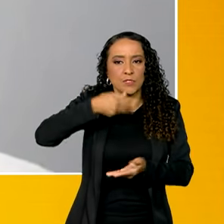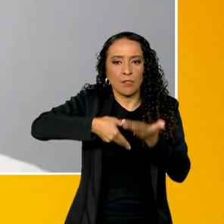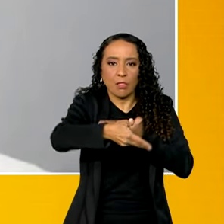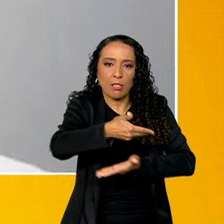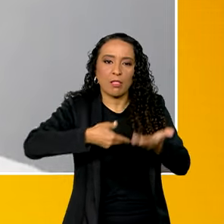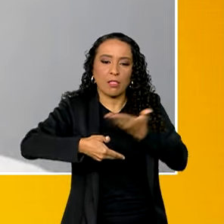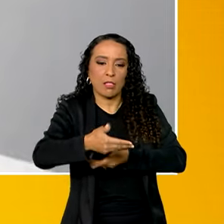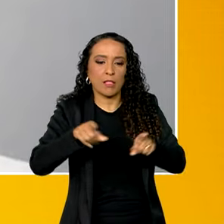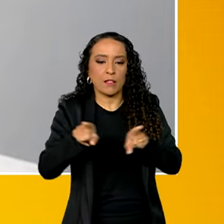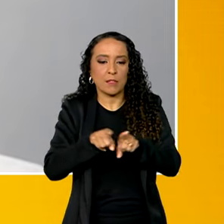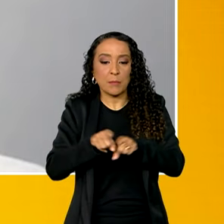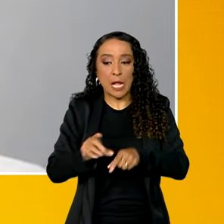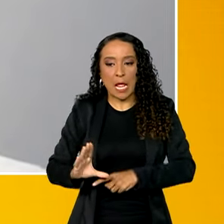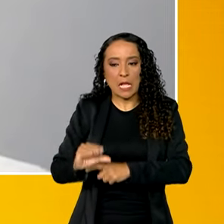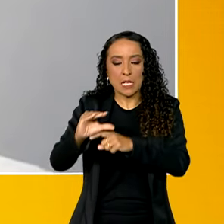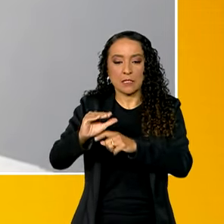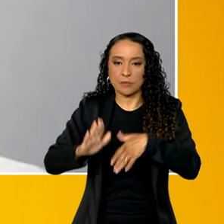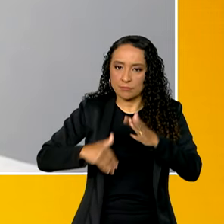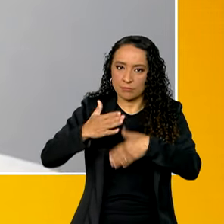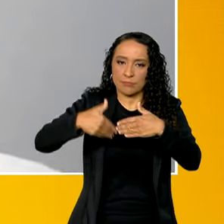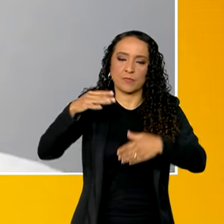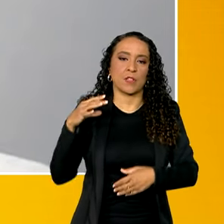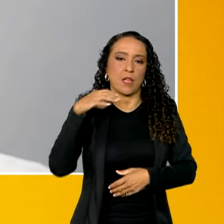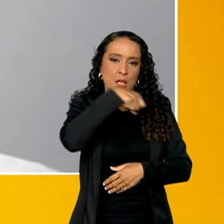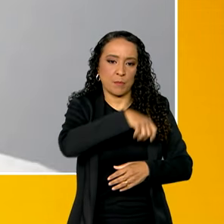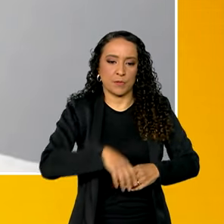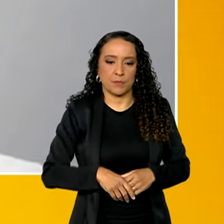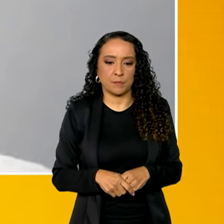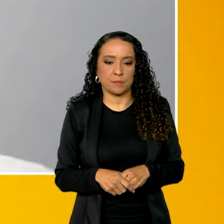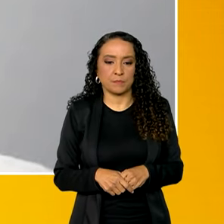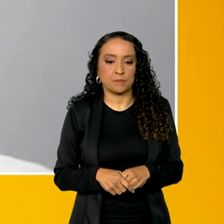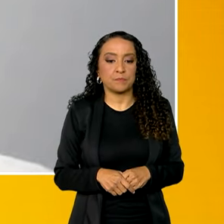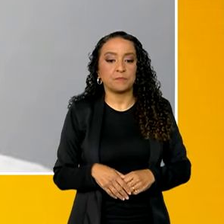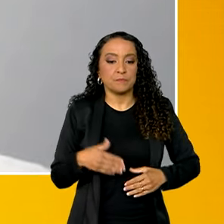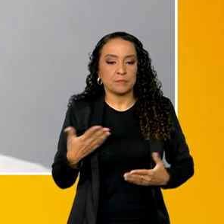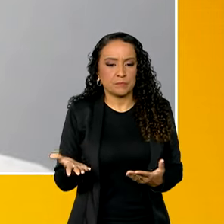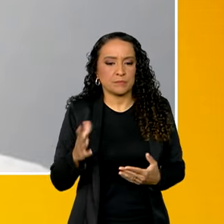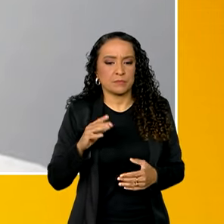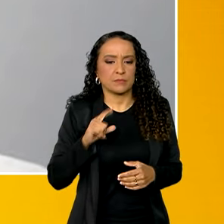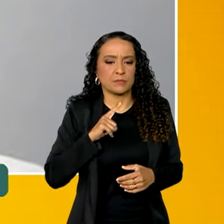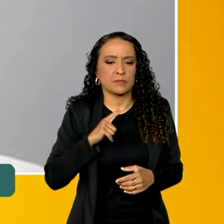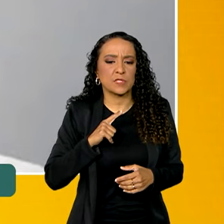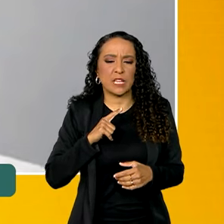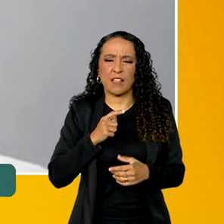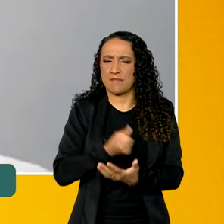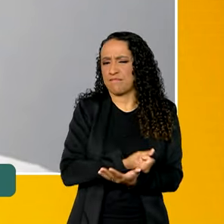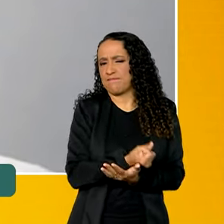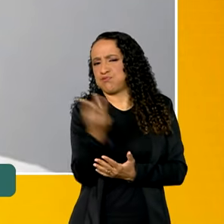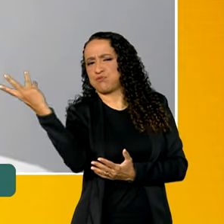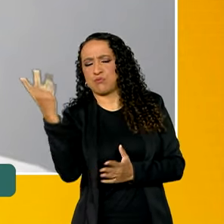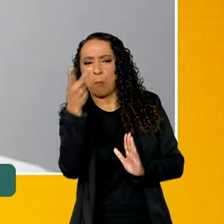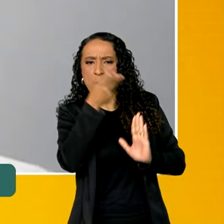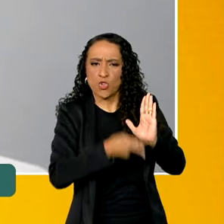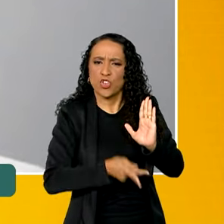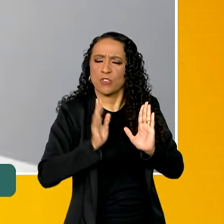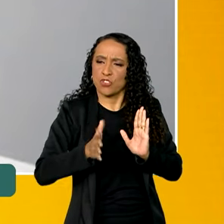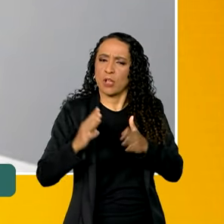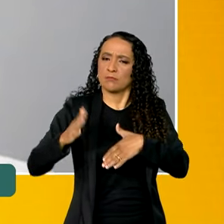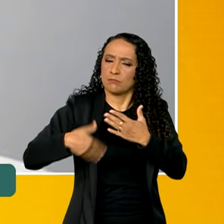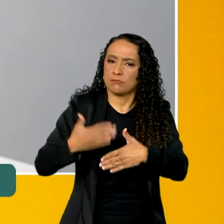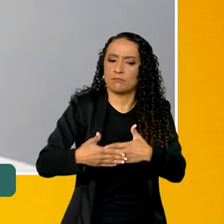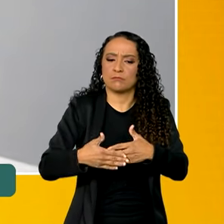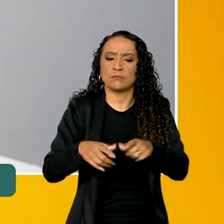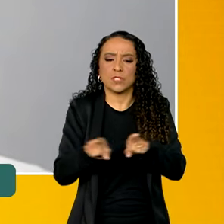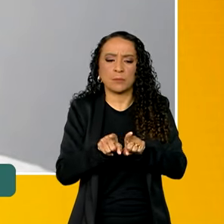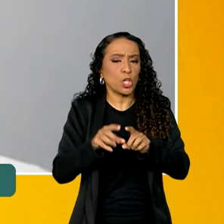tecnologias, e assim a ciência avança mais rapidamente. O INPA tem mais de uma centena de projetos em andamento e